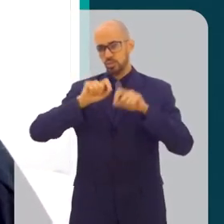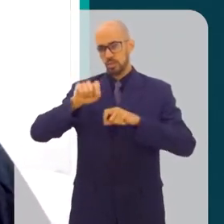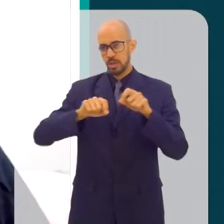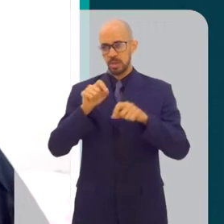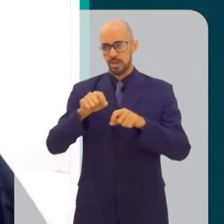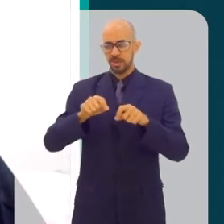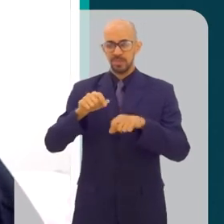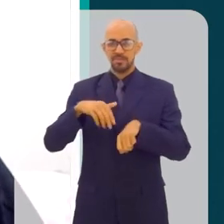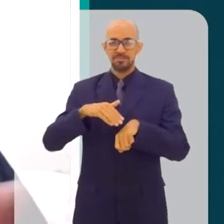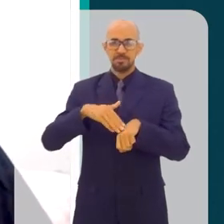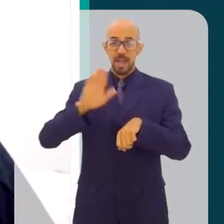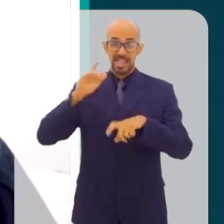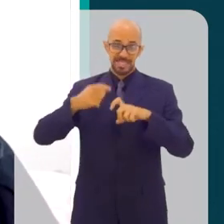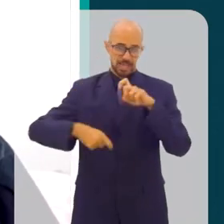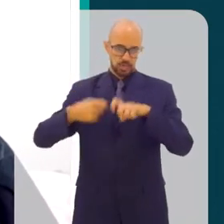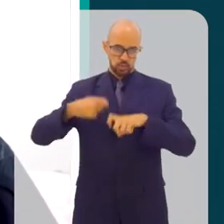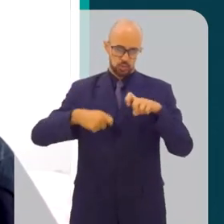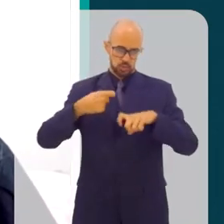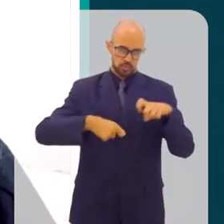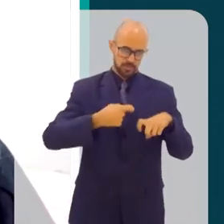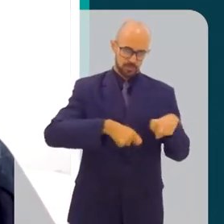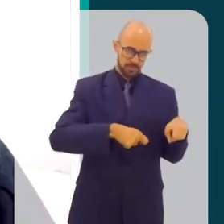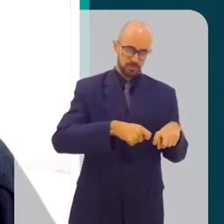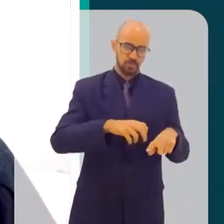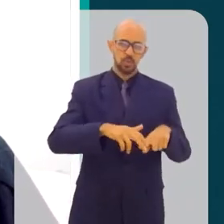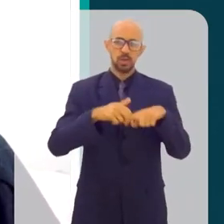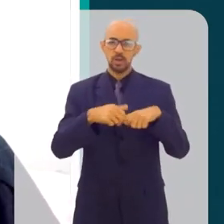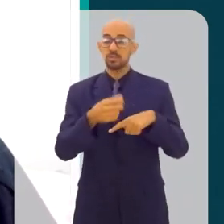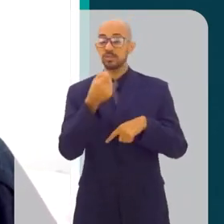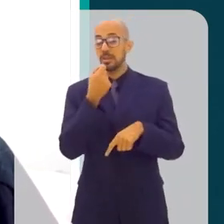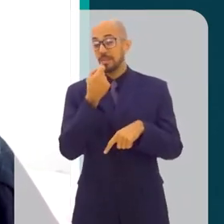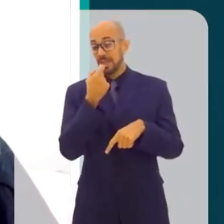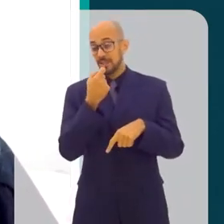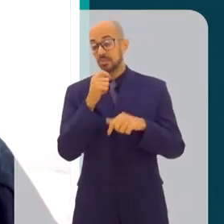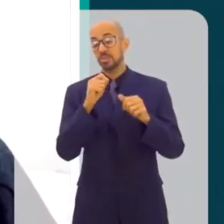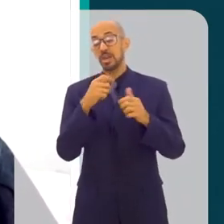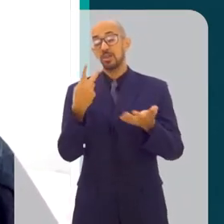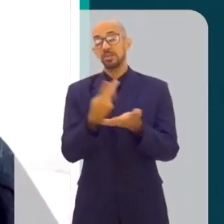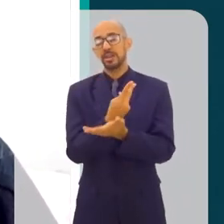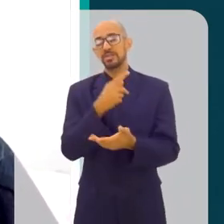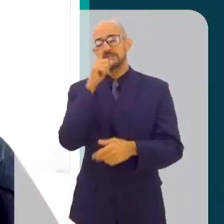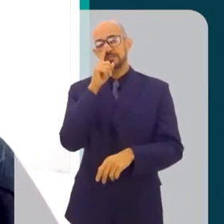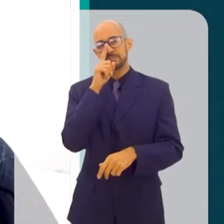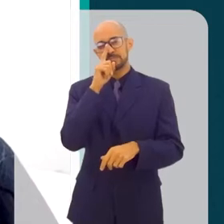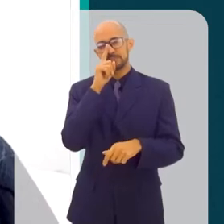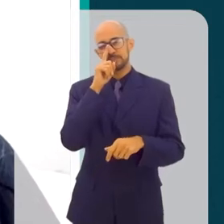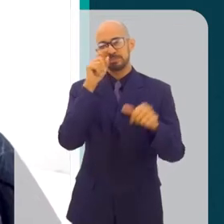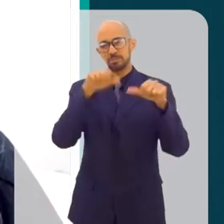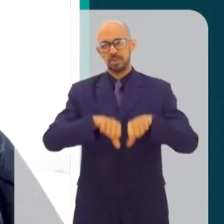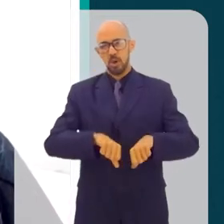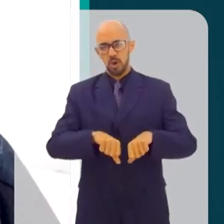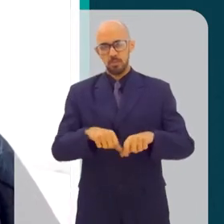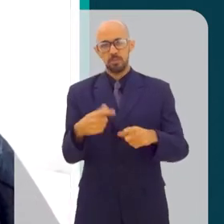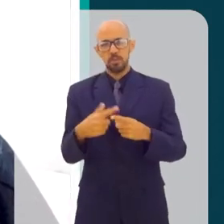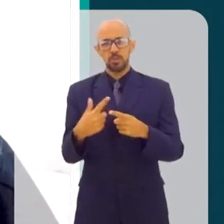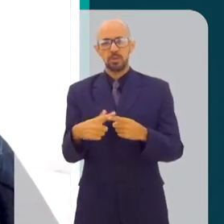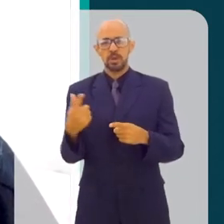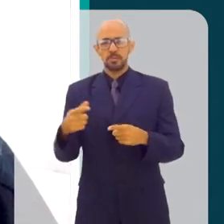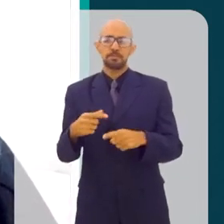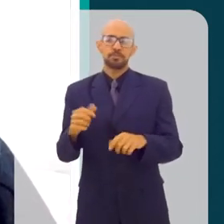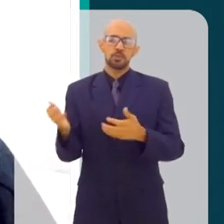colocaram, passaram a ter mais relações sexuais e se colocam sim em situações de risco,